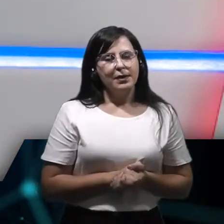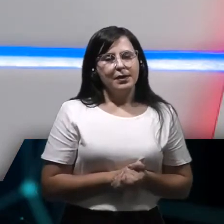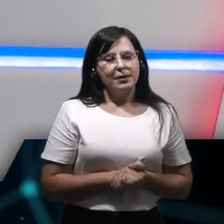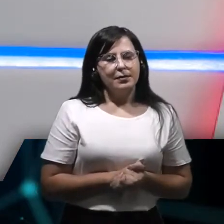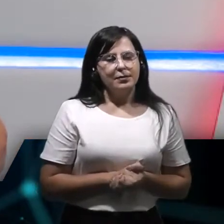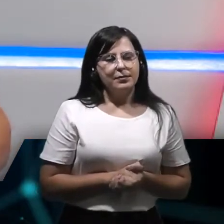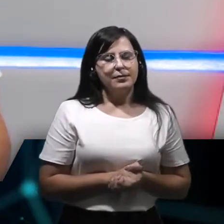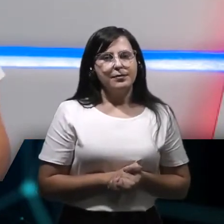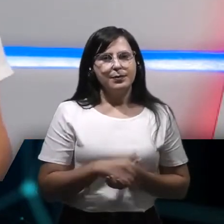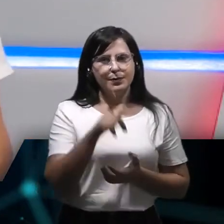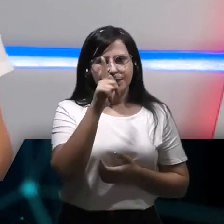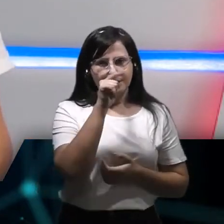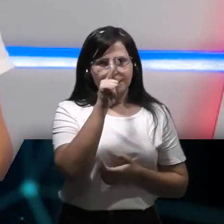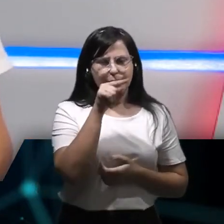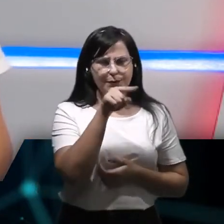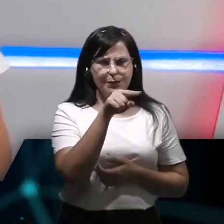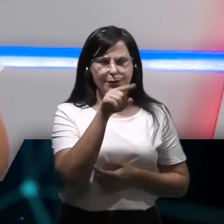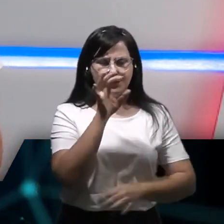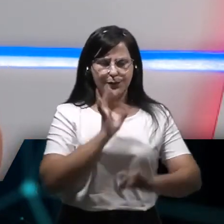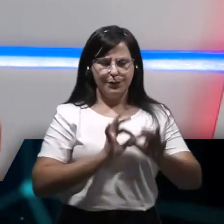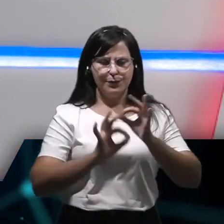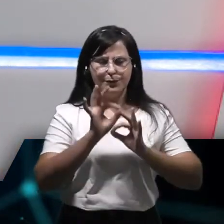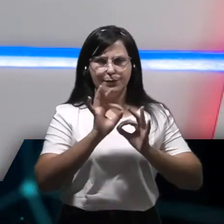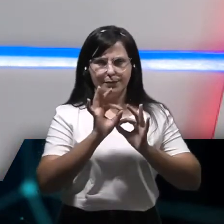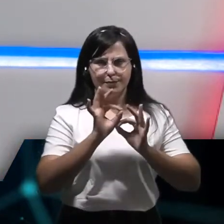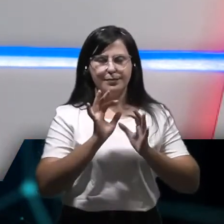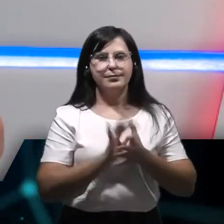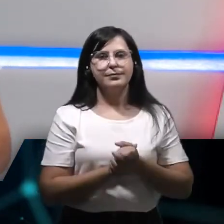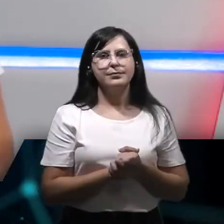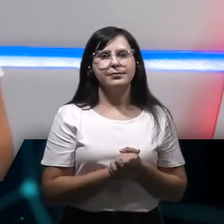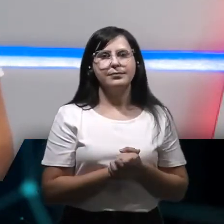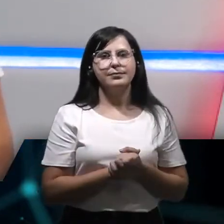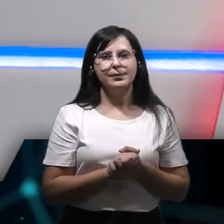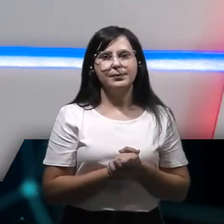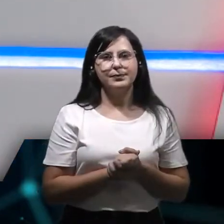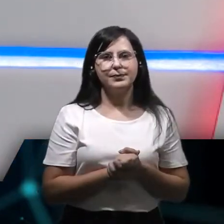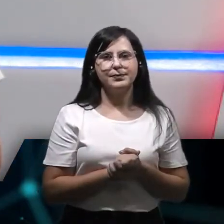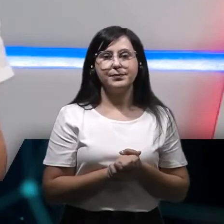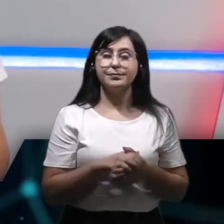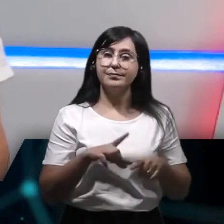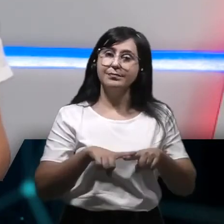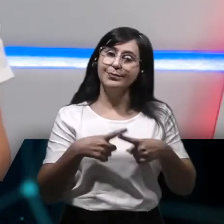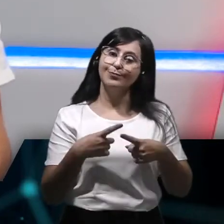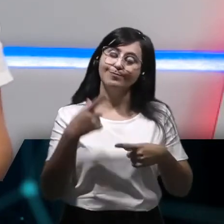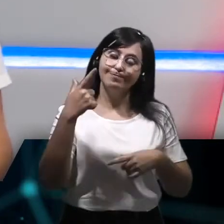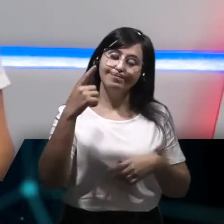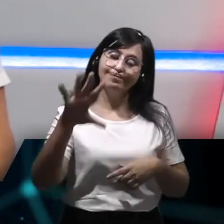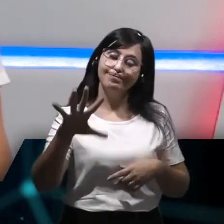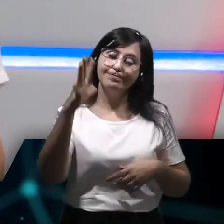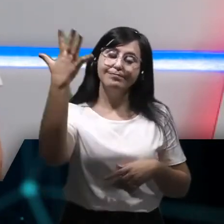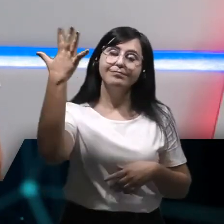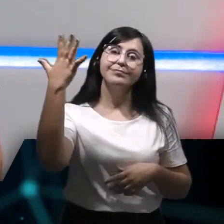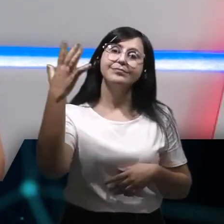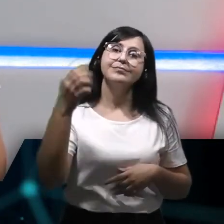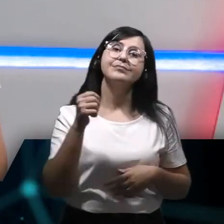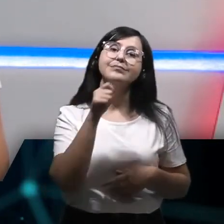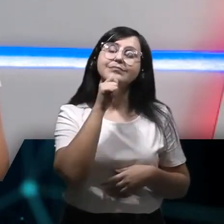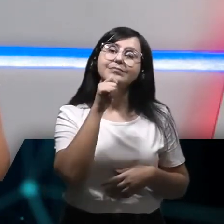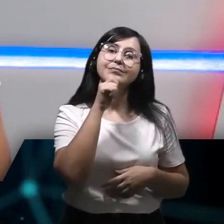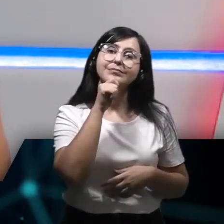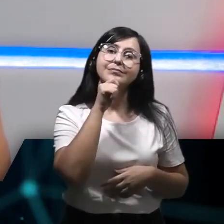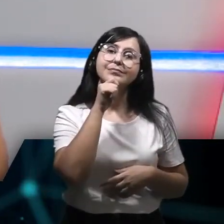que essa água que o senhor está falando que vai viabilizar e não viabilizou naturalmente